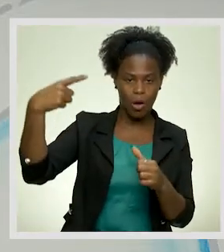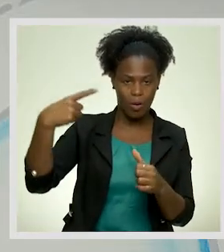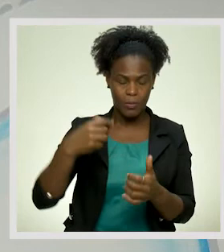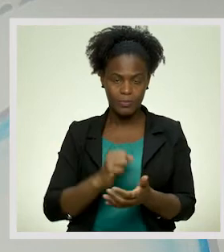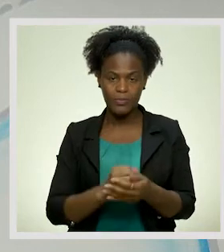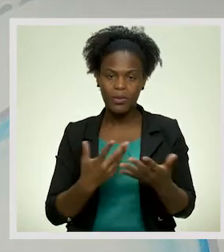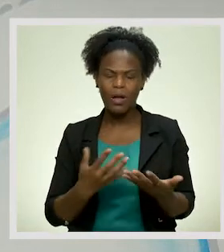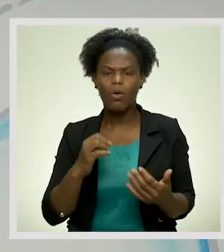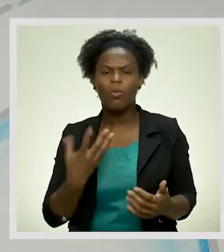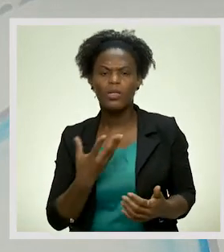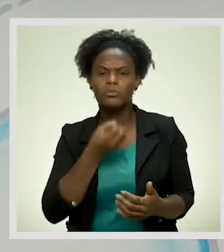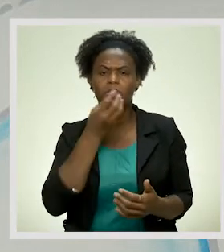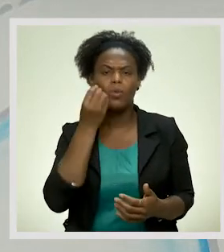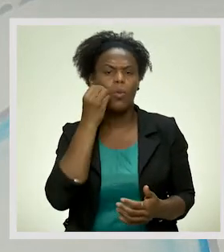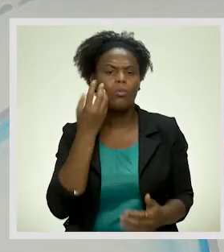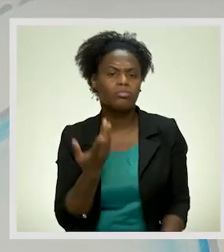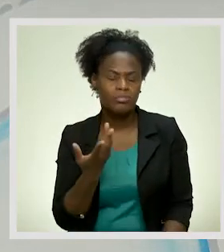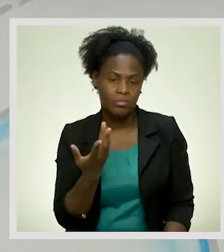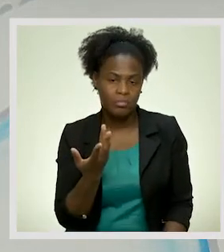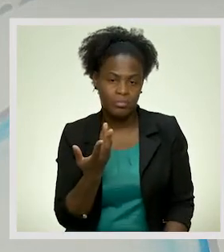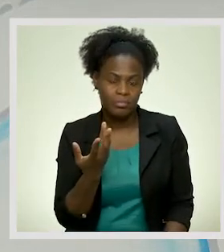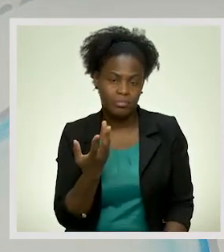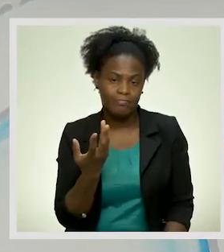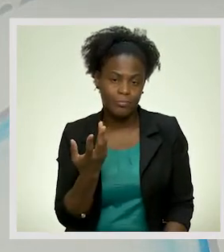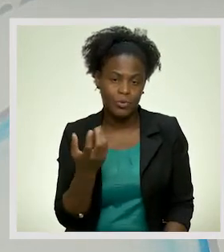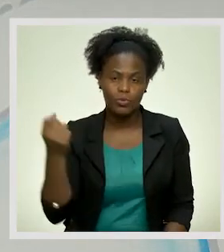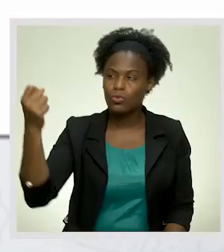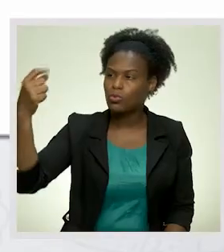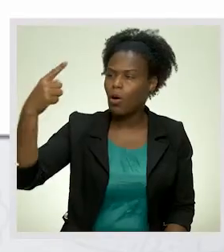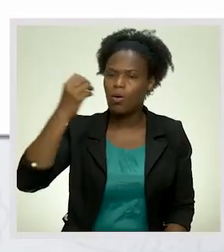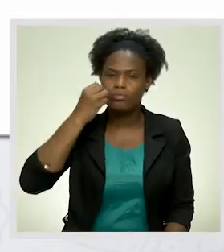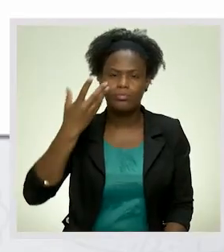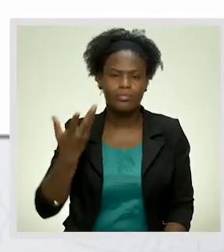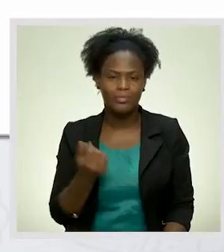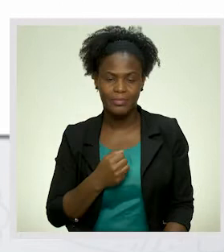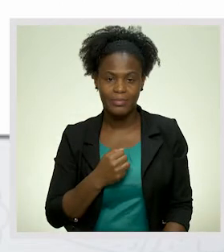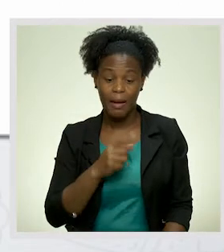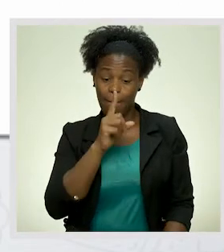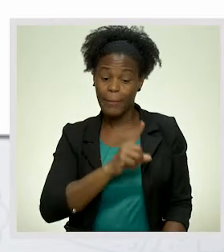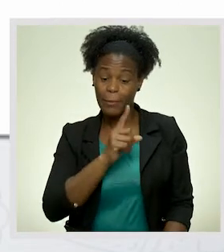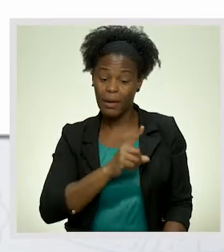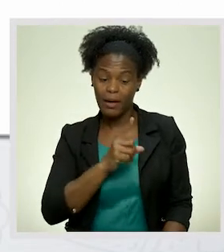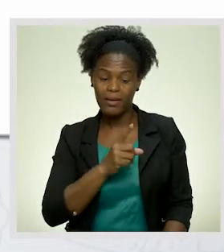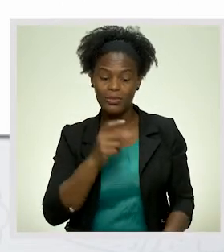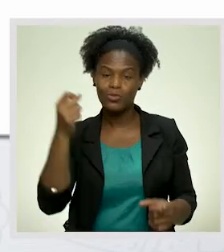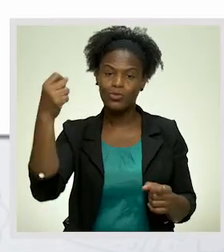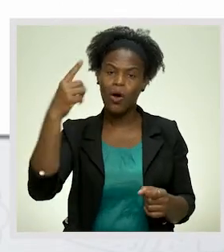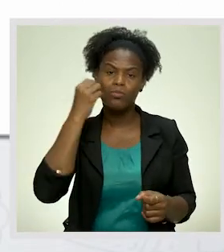quais são as características do Sol? A primeira característica do